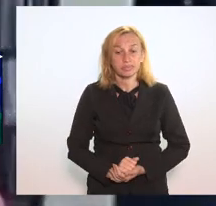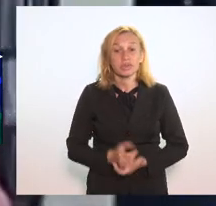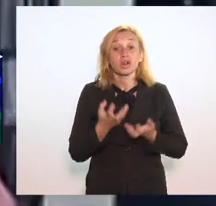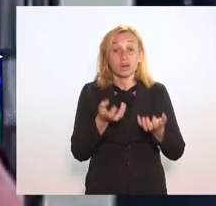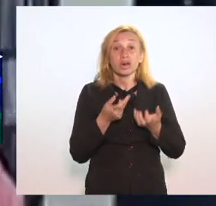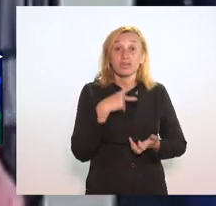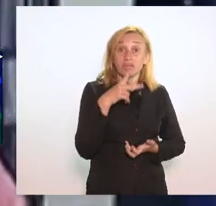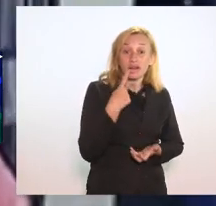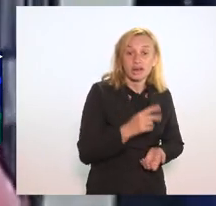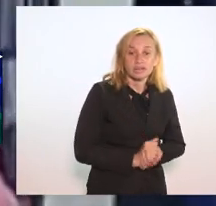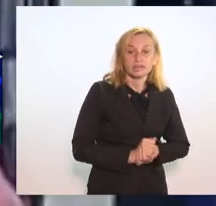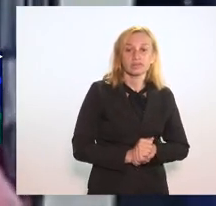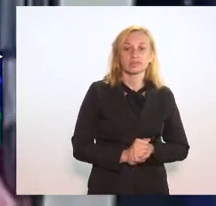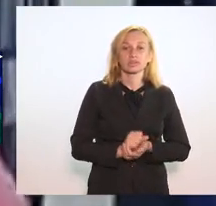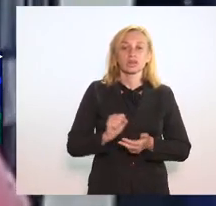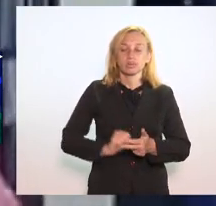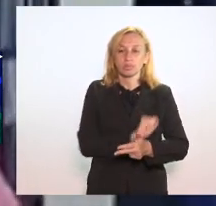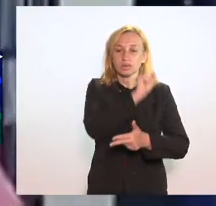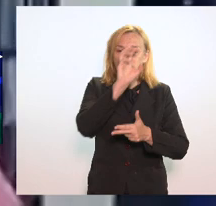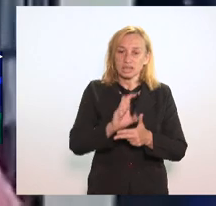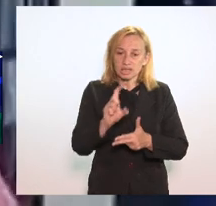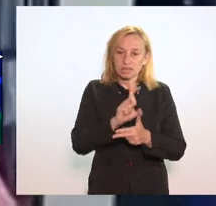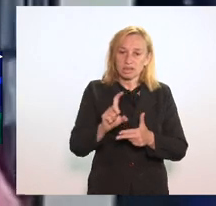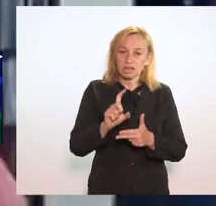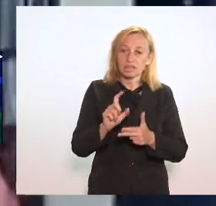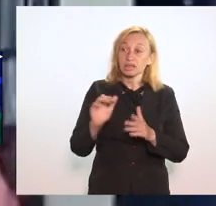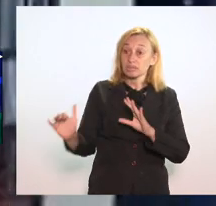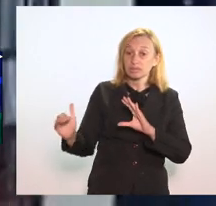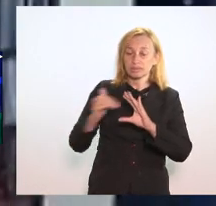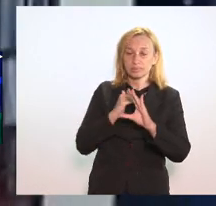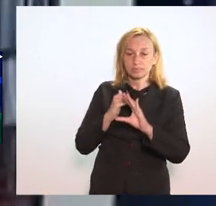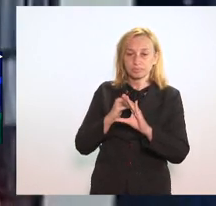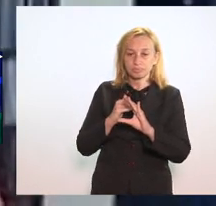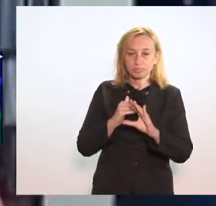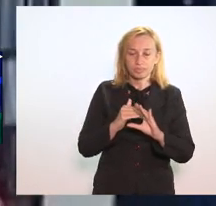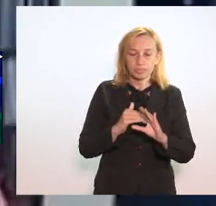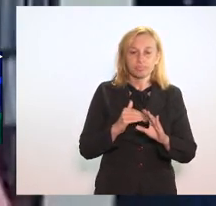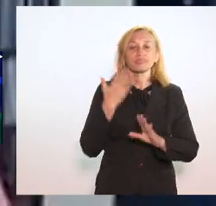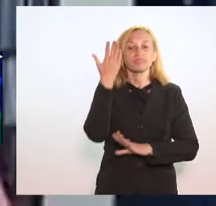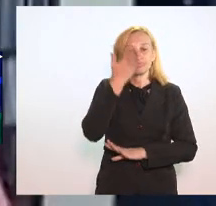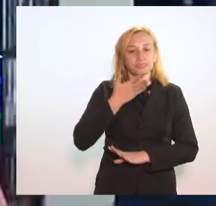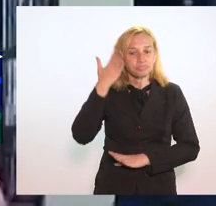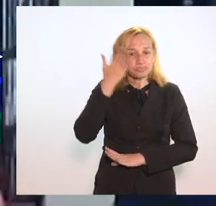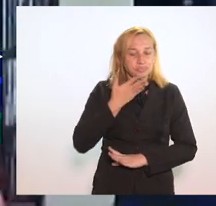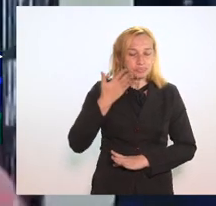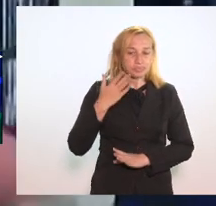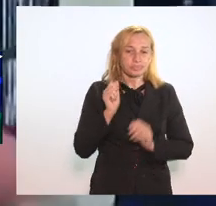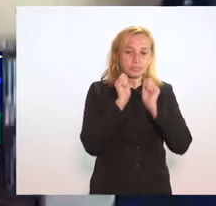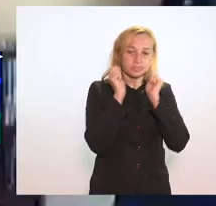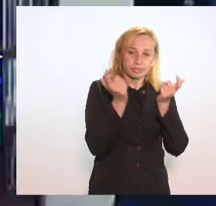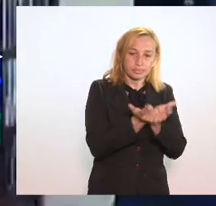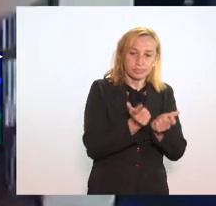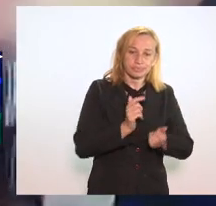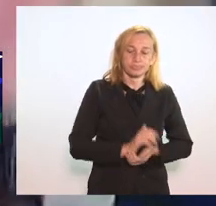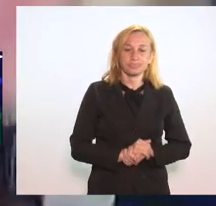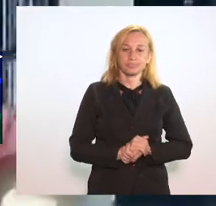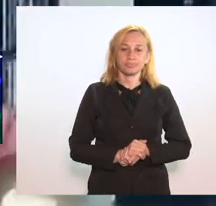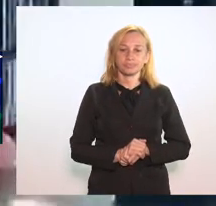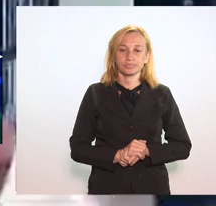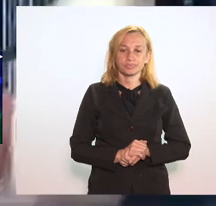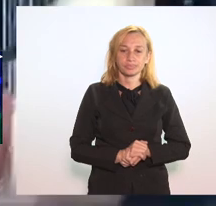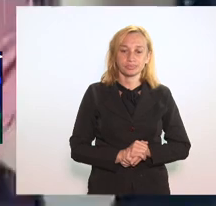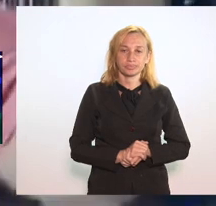dizer que o Executivo deveria ter enviado era uma mensagem para o legislativo ou o